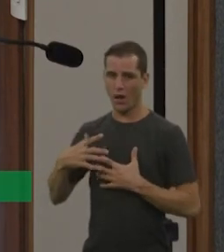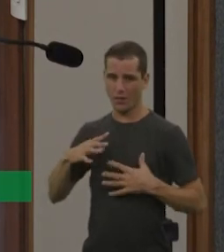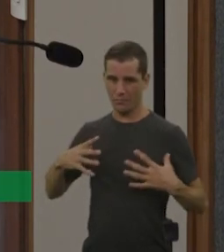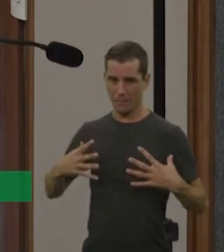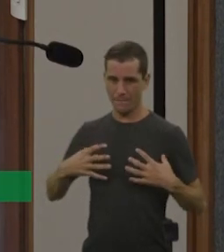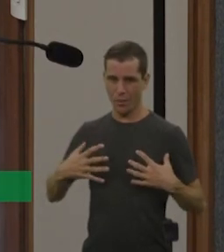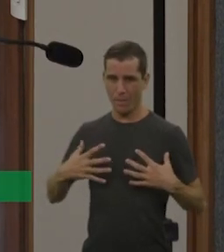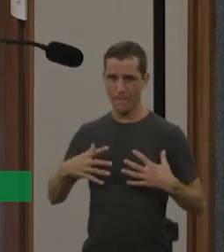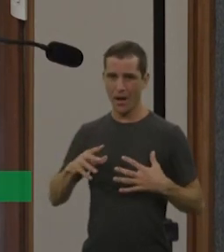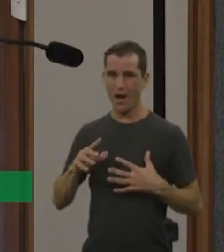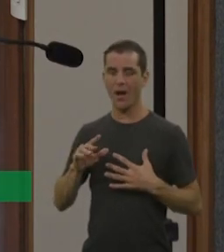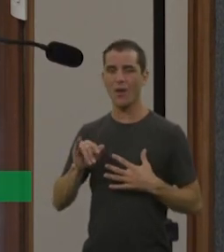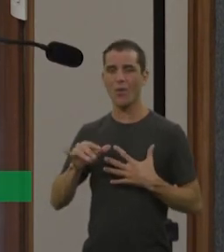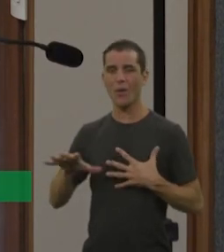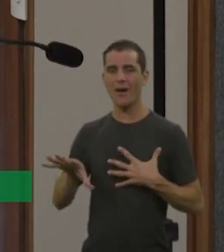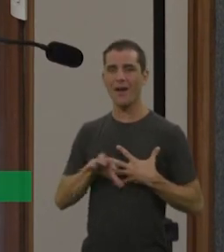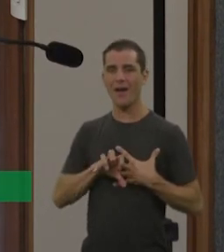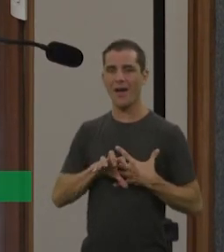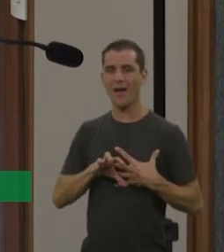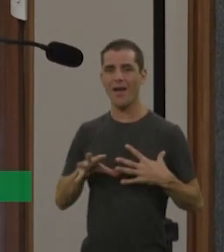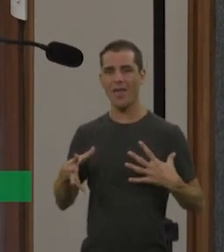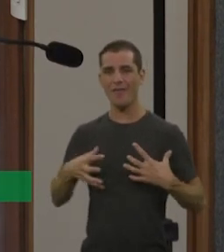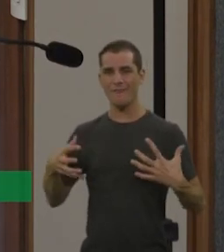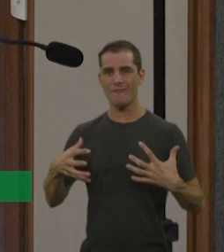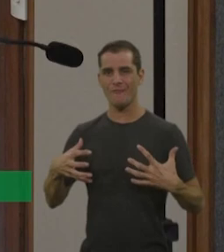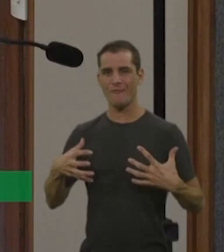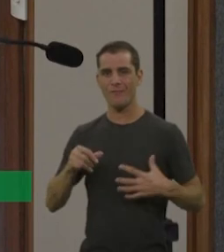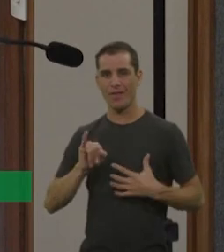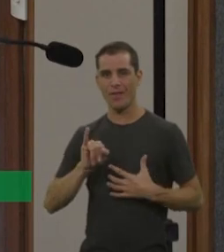crianças é o quadro clássico, pneumonia e broncoespasmo de repetição.